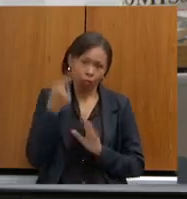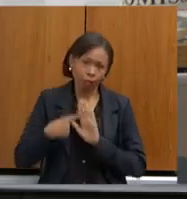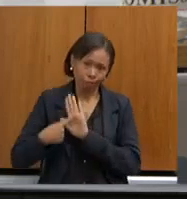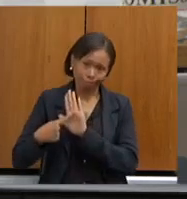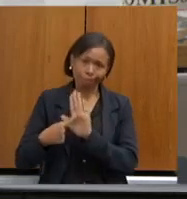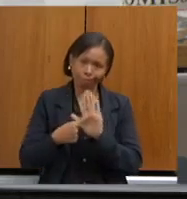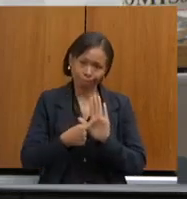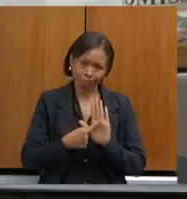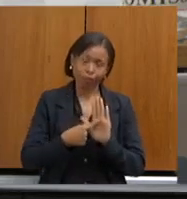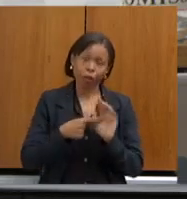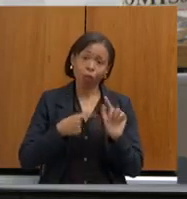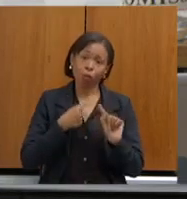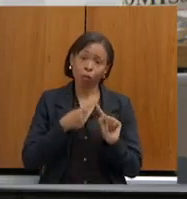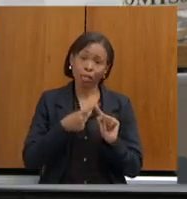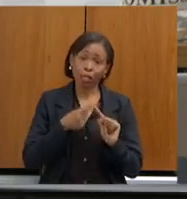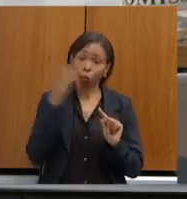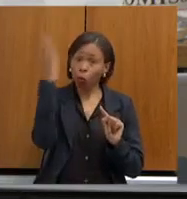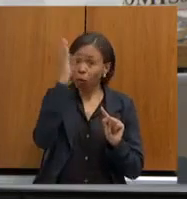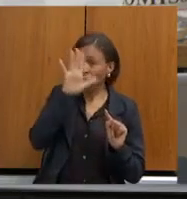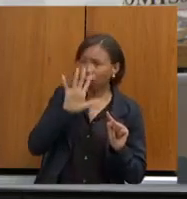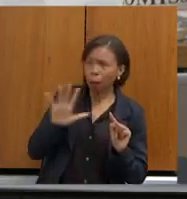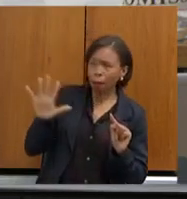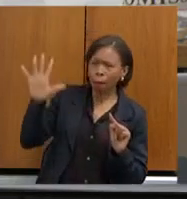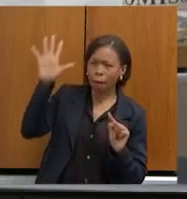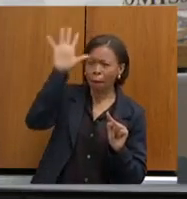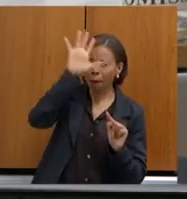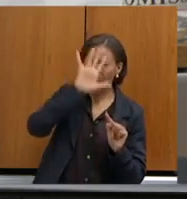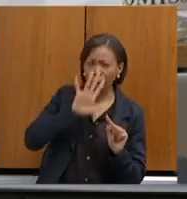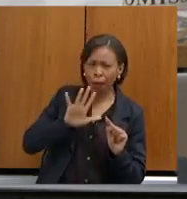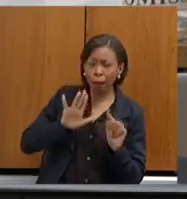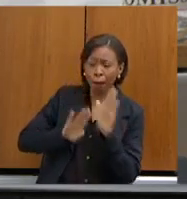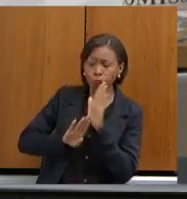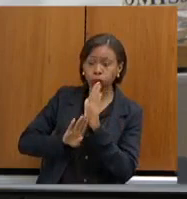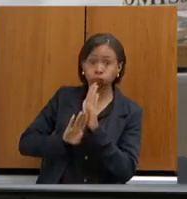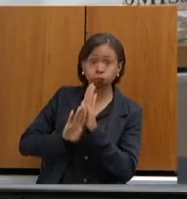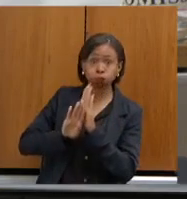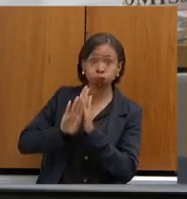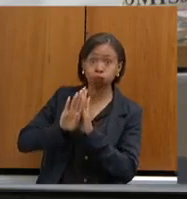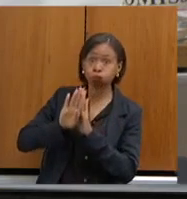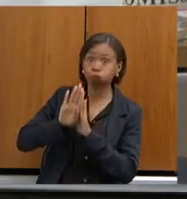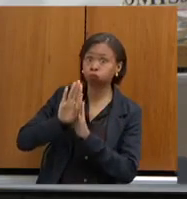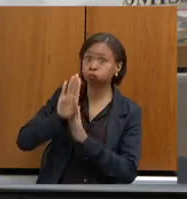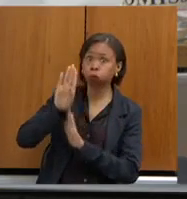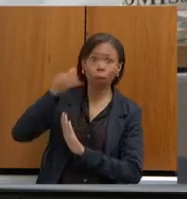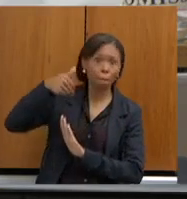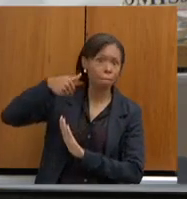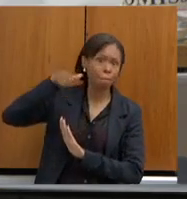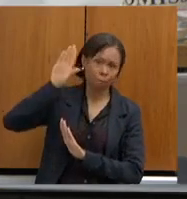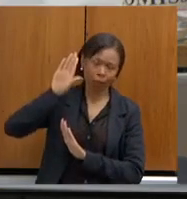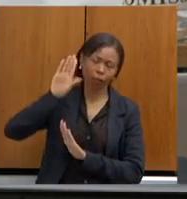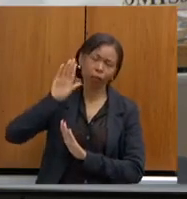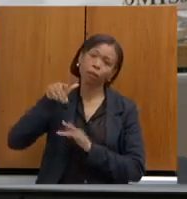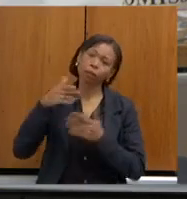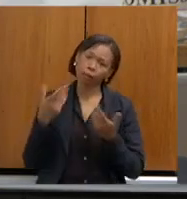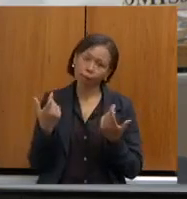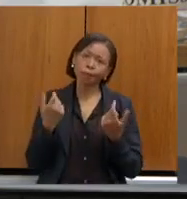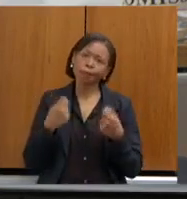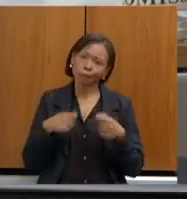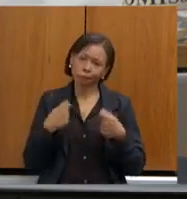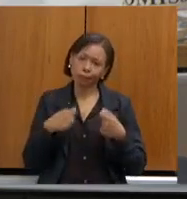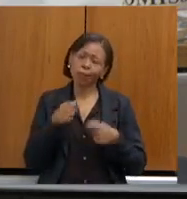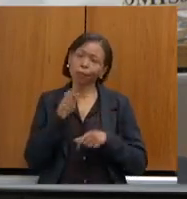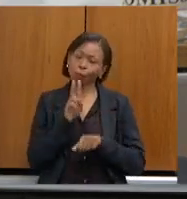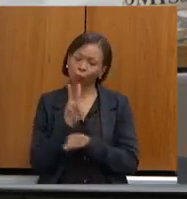mais o Brasil subiu bem mais né então é o que que a gente tem é que realmente tomar conta